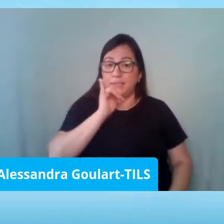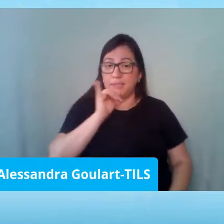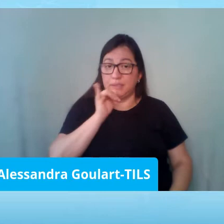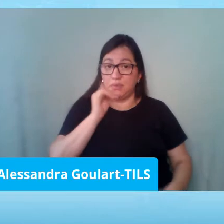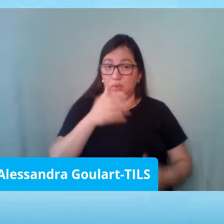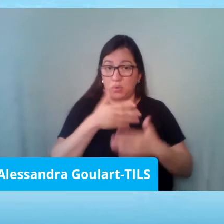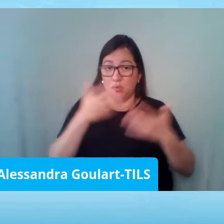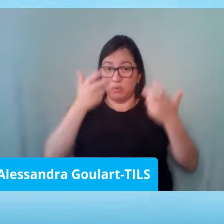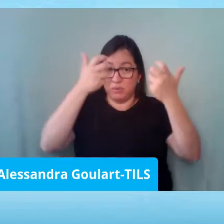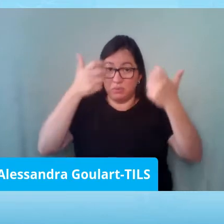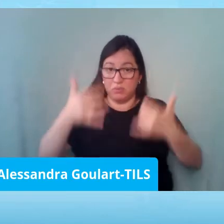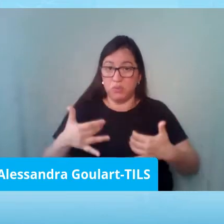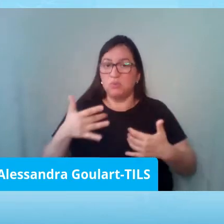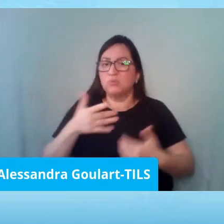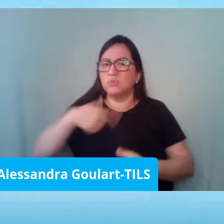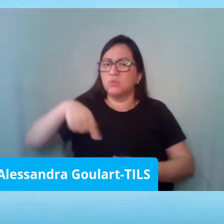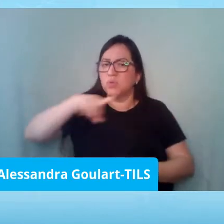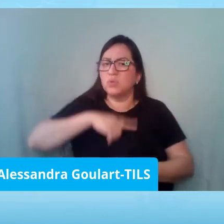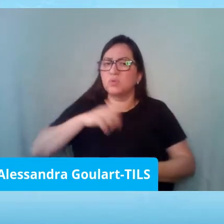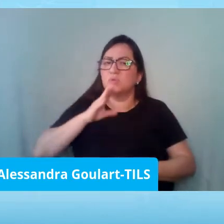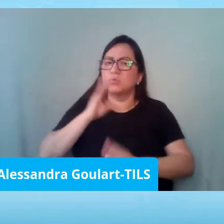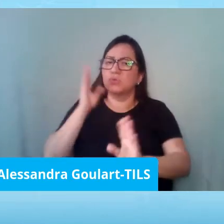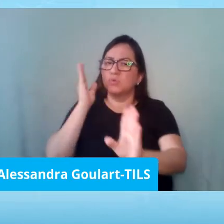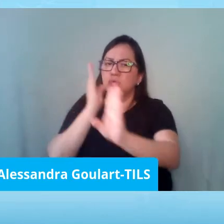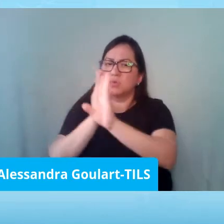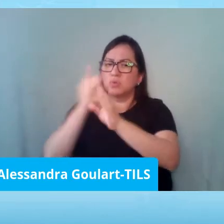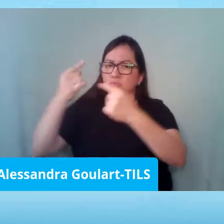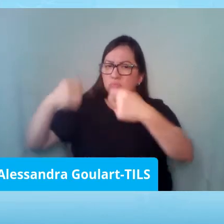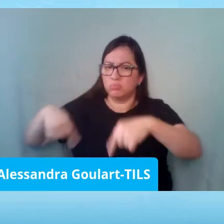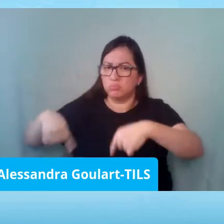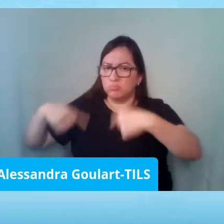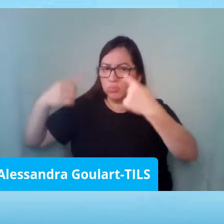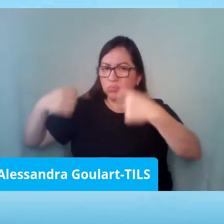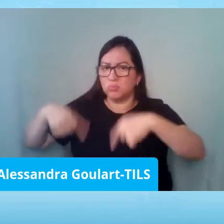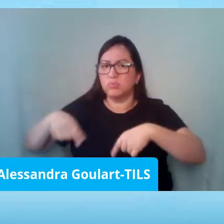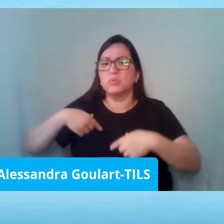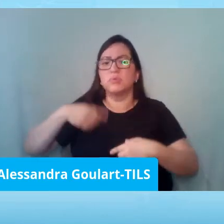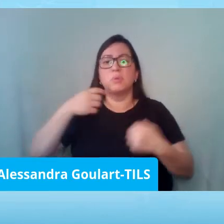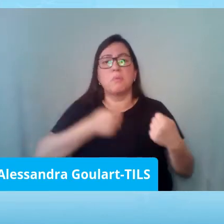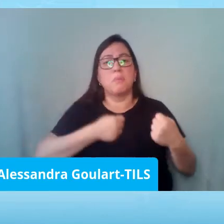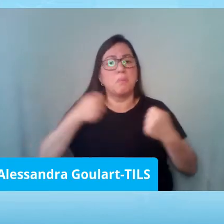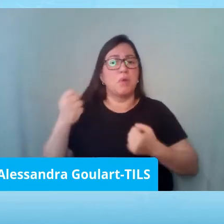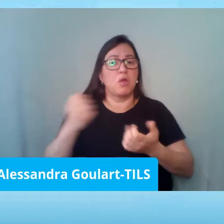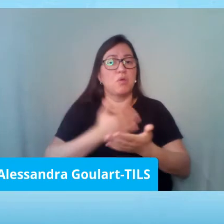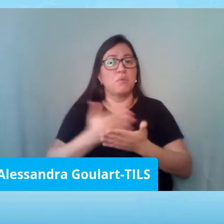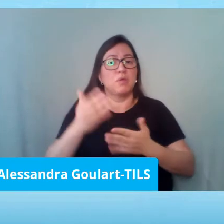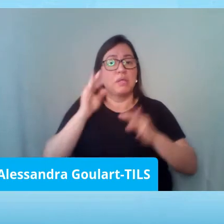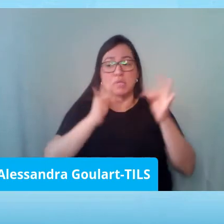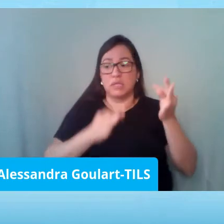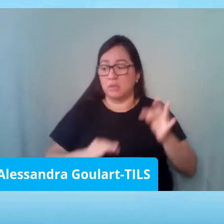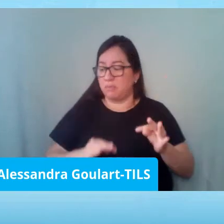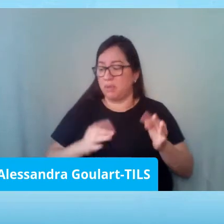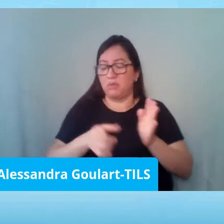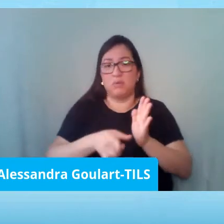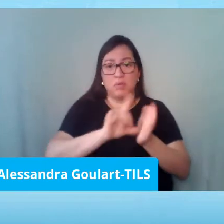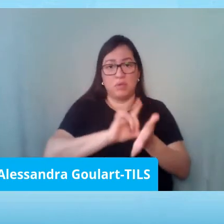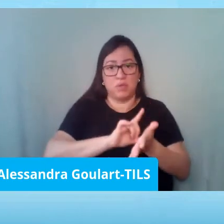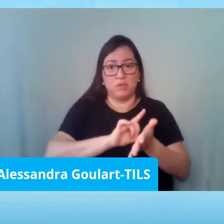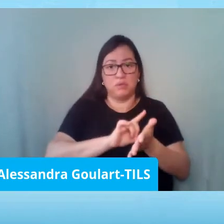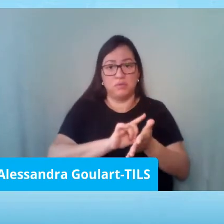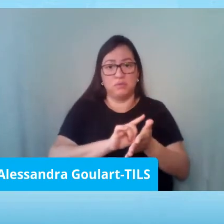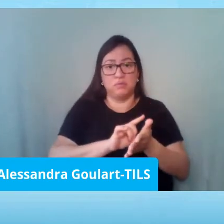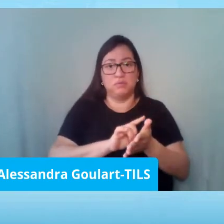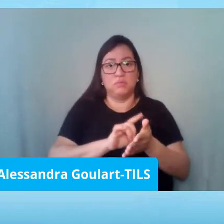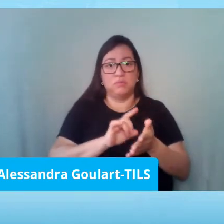das pessoas, a gente está falando, a pessoa conhece seu diagnóstico, ela pode iniciar um tratamento precoce, tendo um